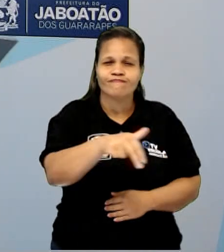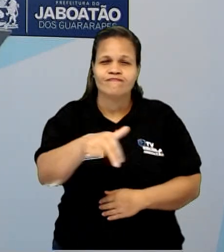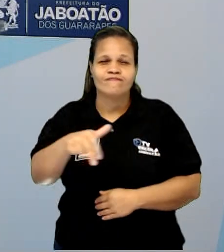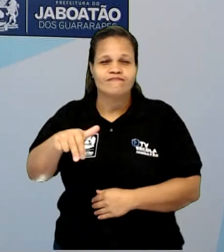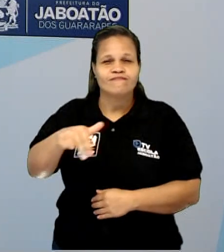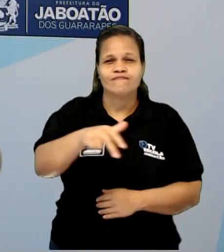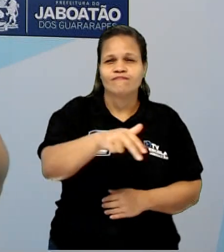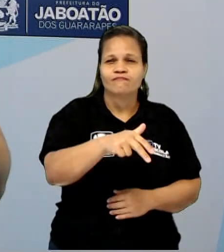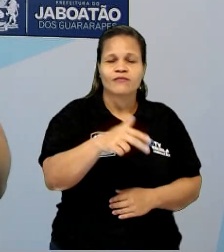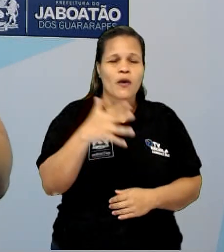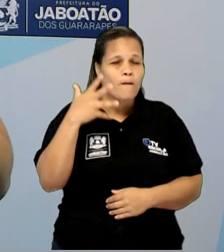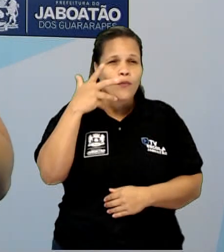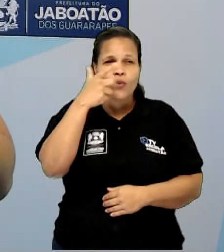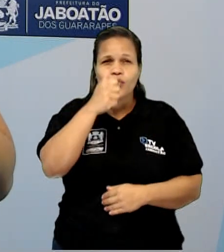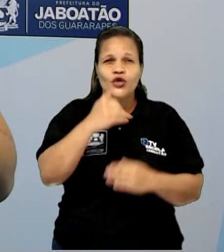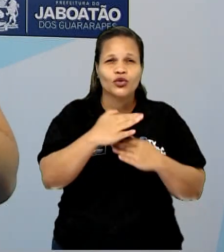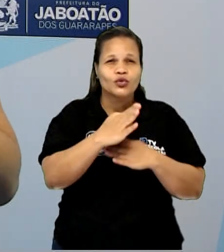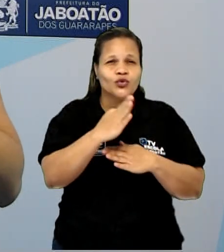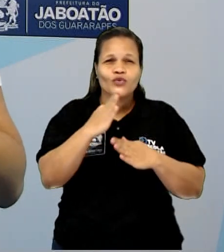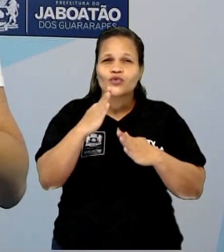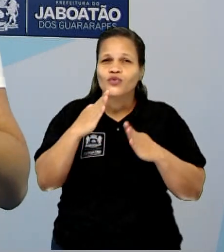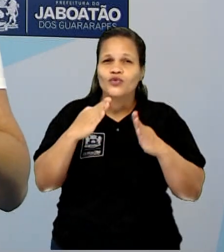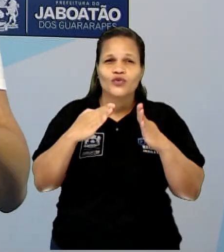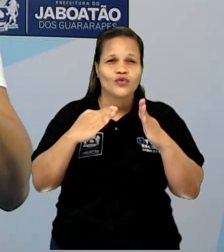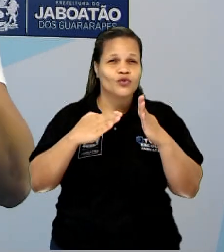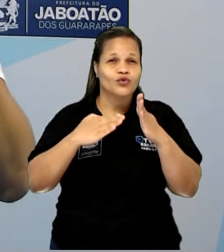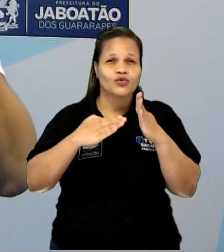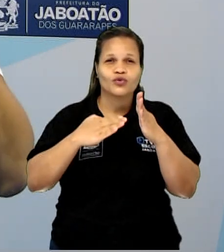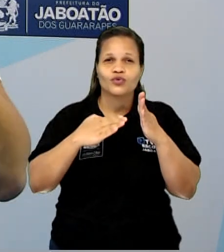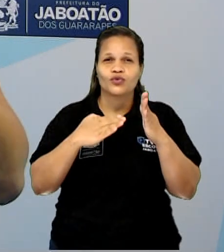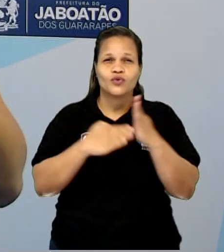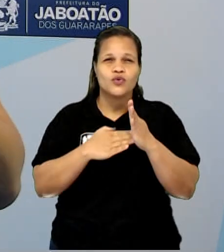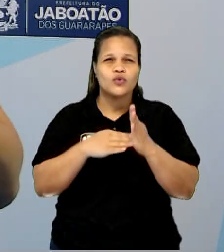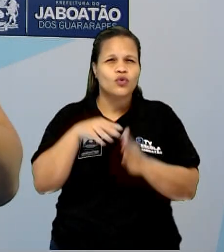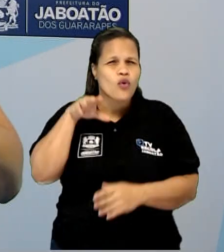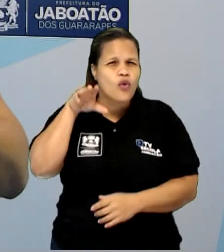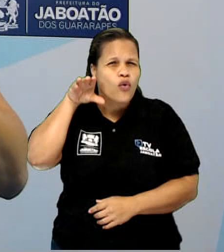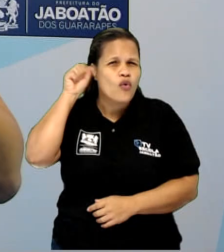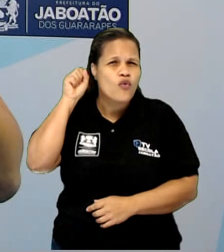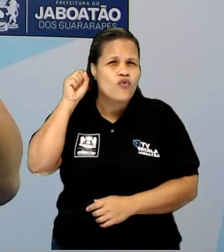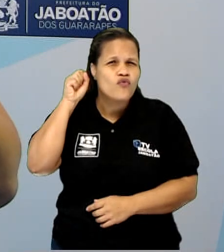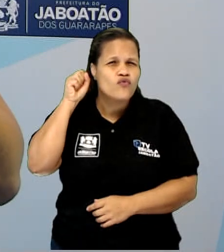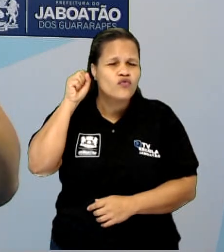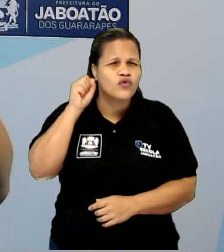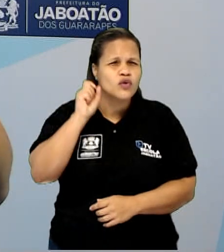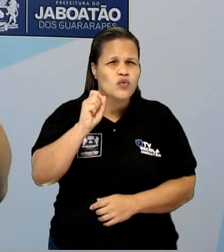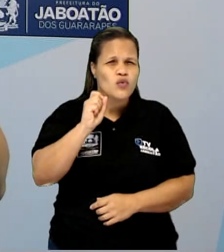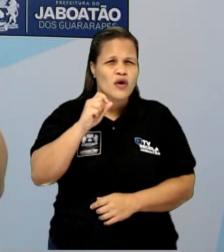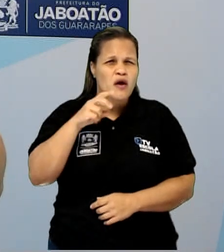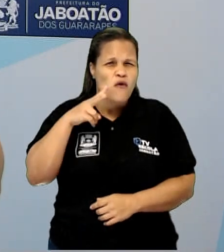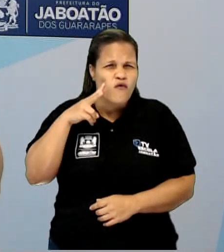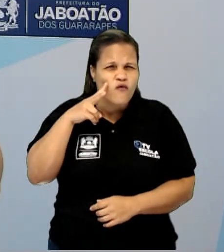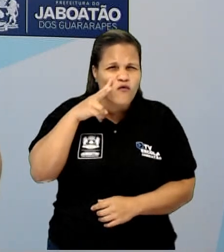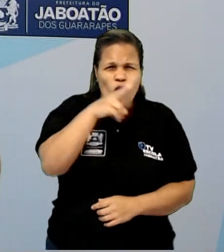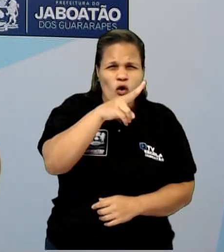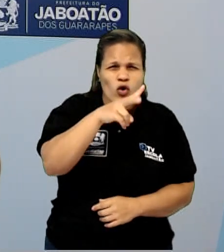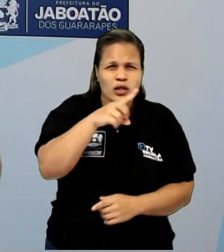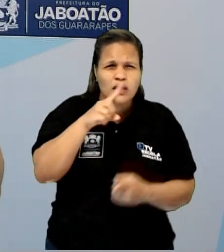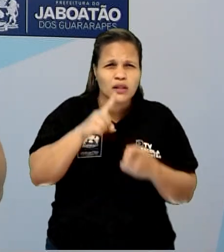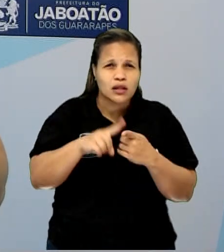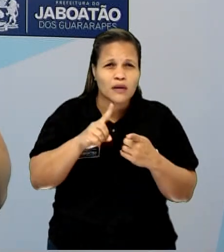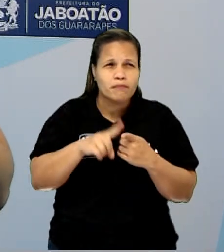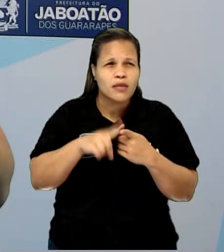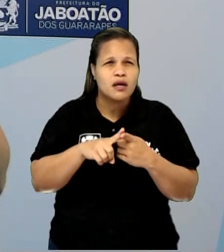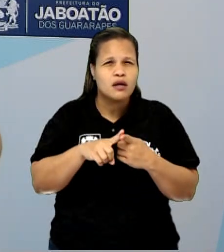naquele mundo desconhecido. Uma natureza estranha, de repente, um zunido, uma pegada bem forte. Ali perto eu